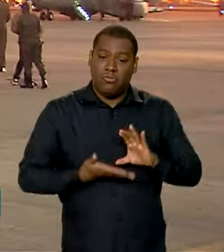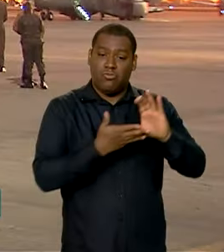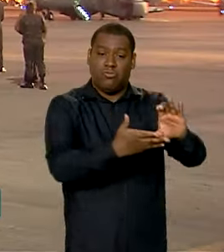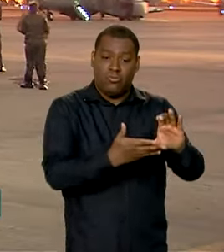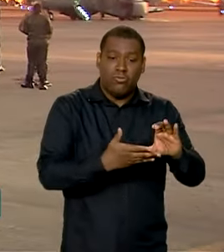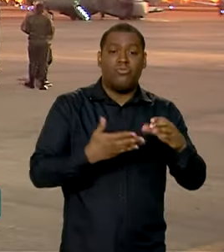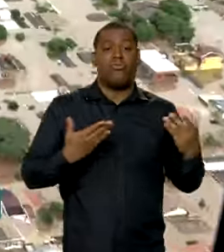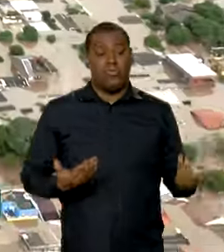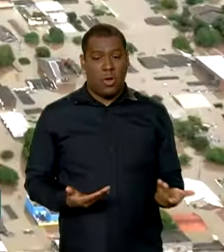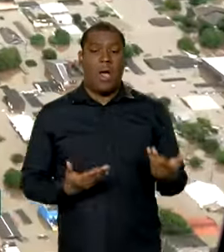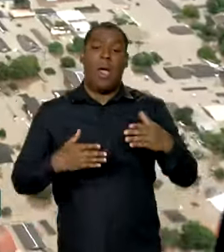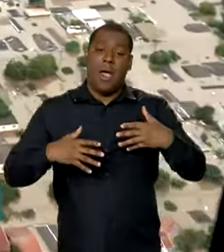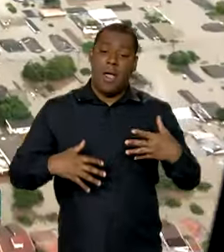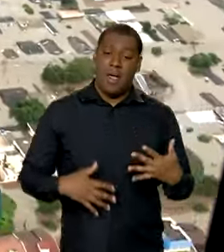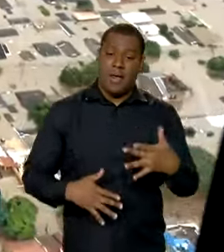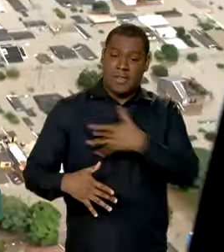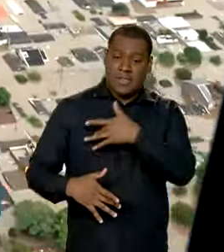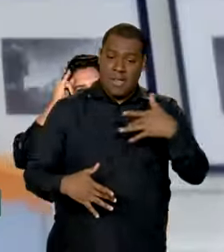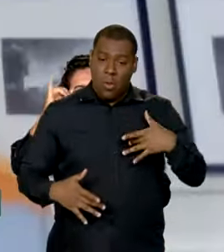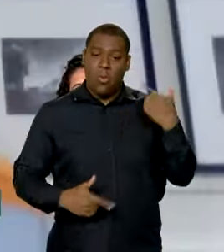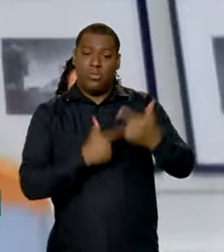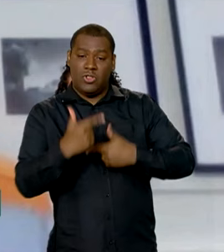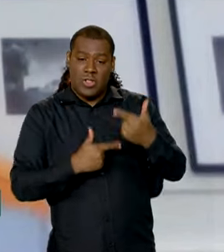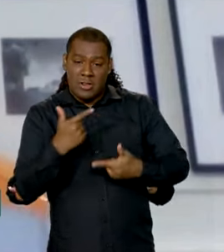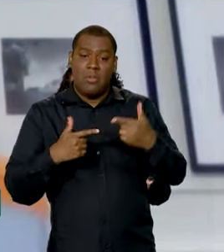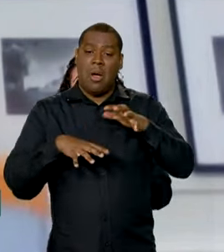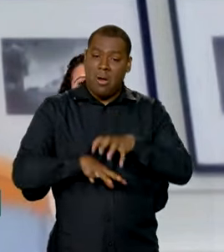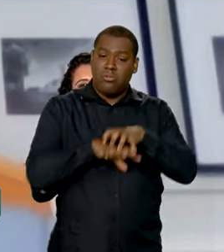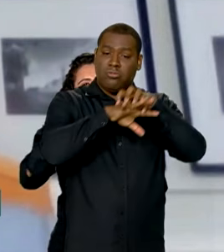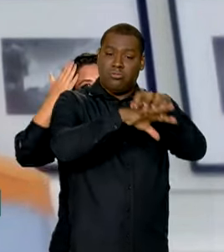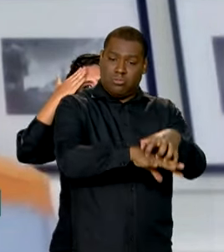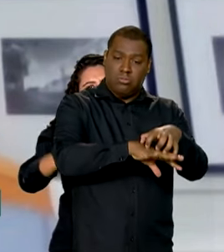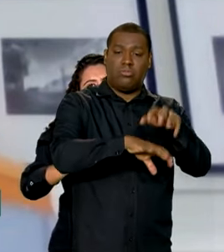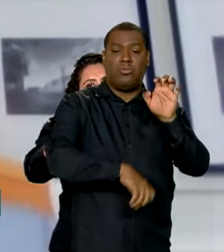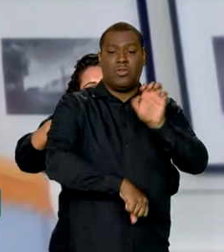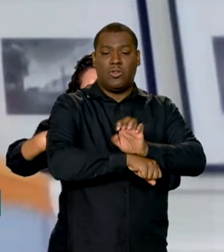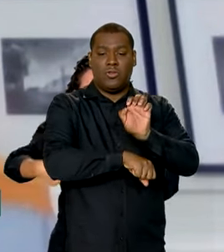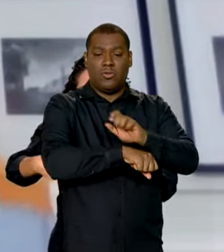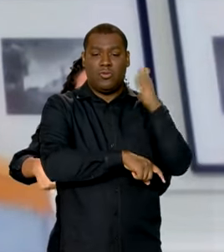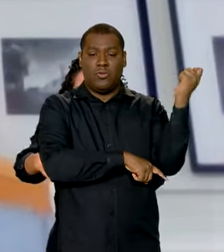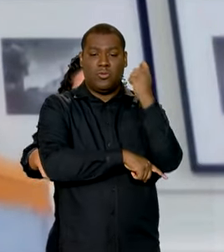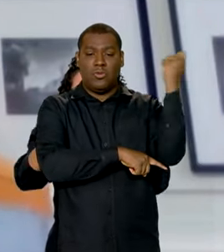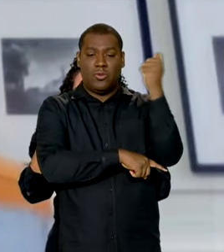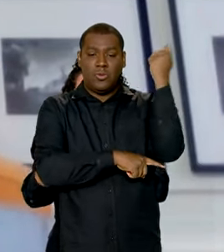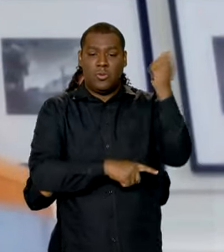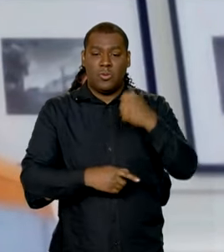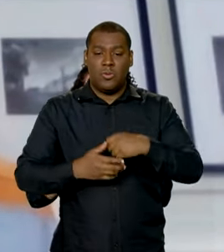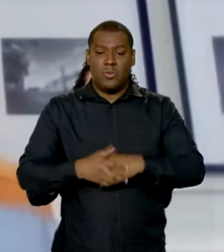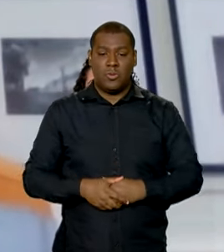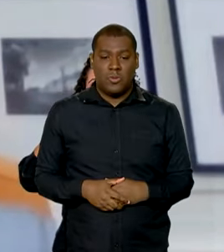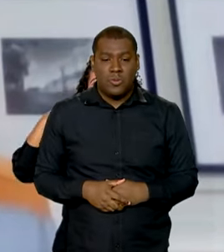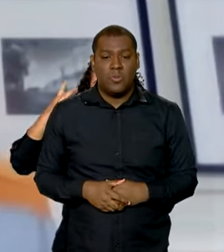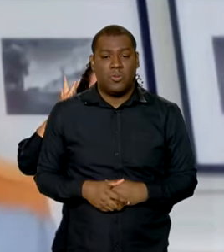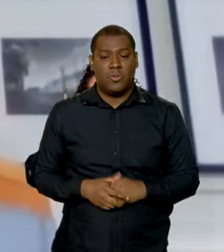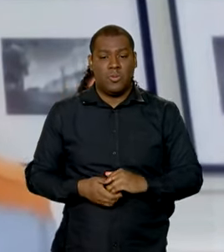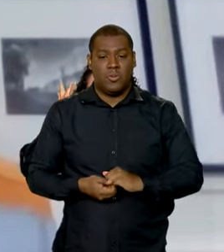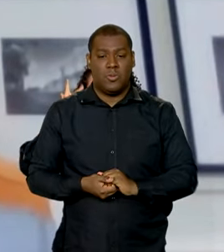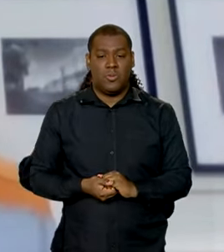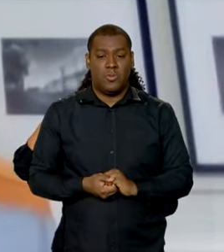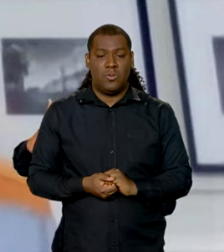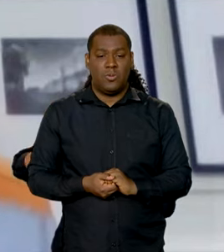Defesa, Transporte, Saúde e Trabalho. A cada dia que passa, vão se observando novas dimensões